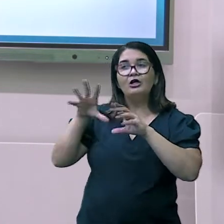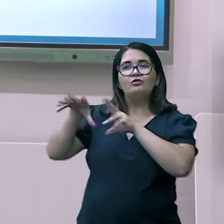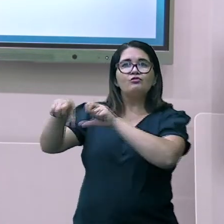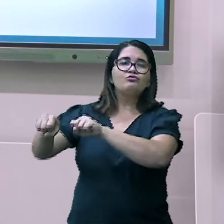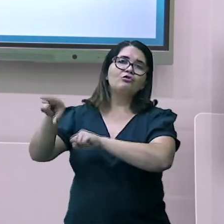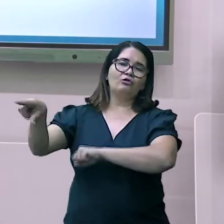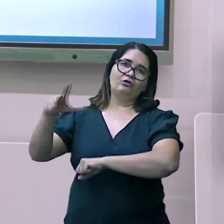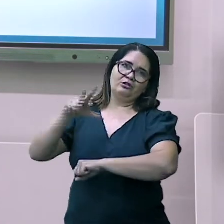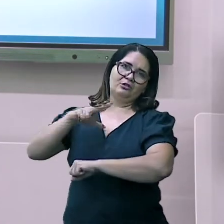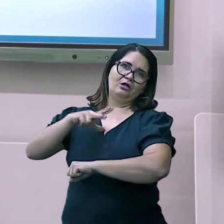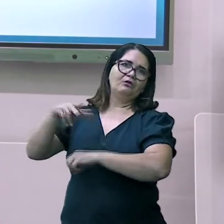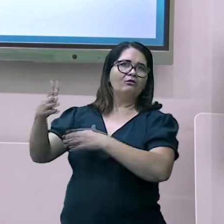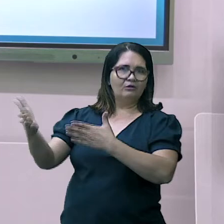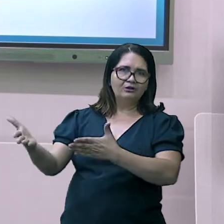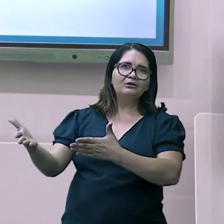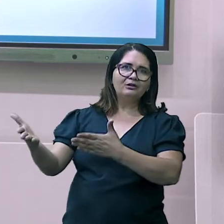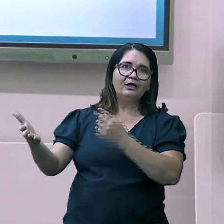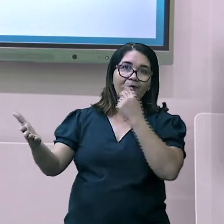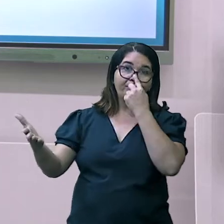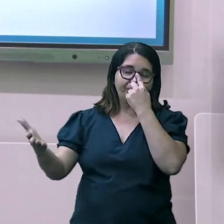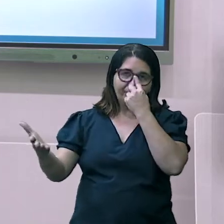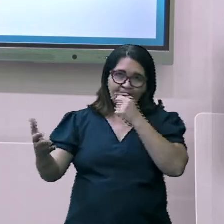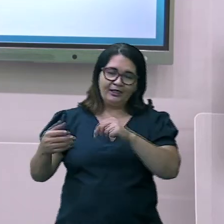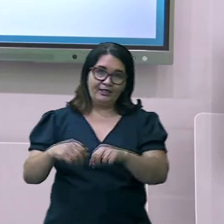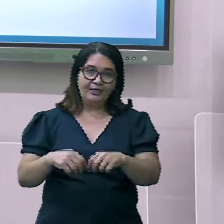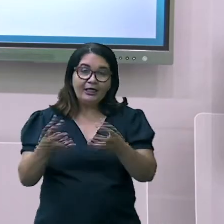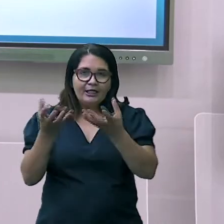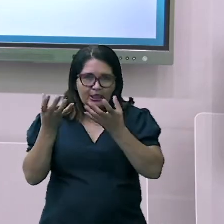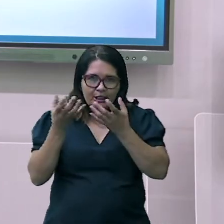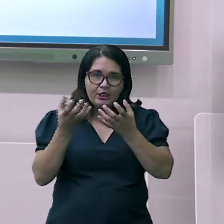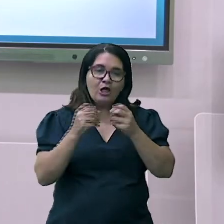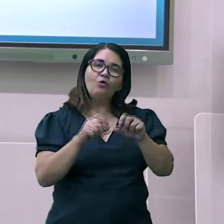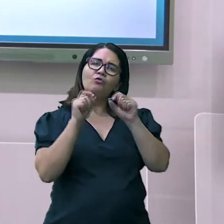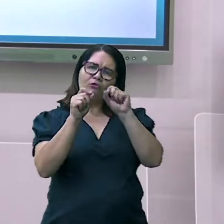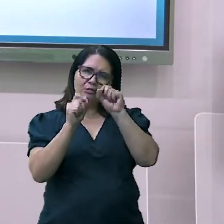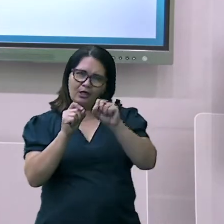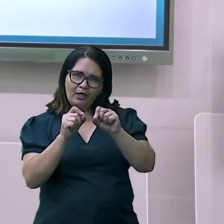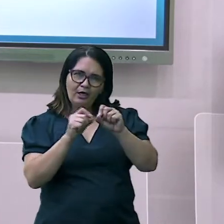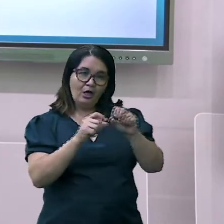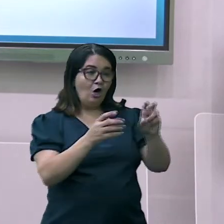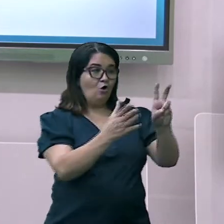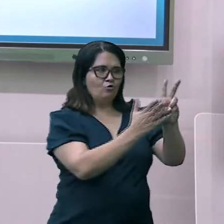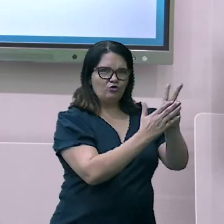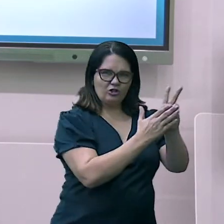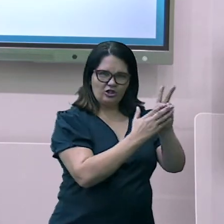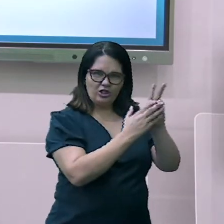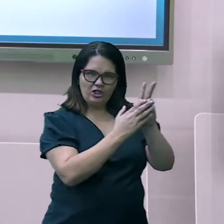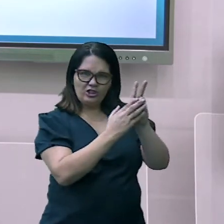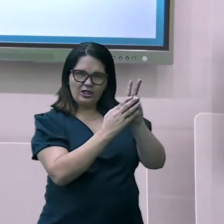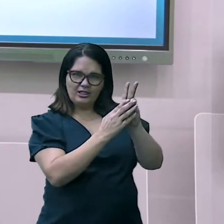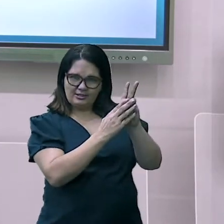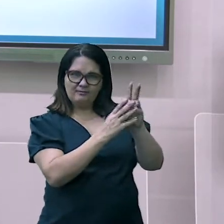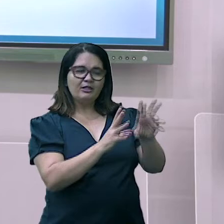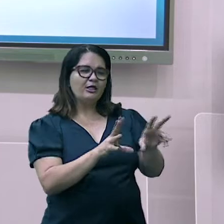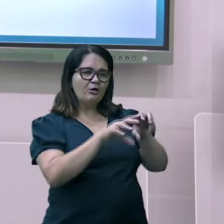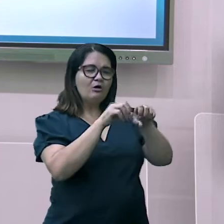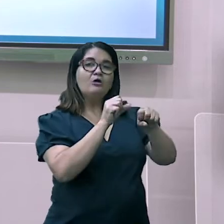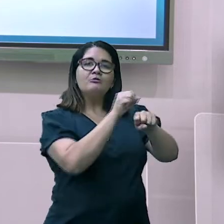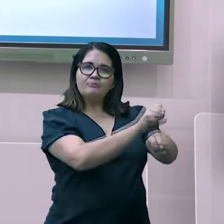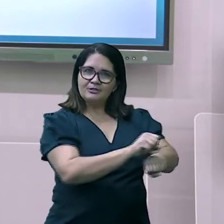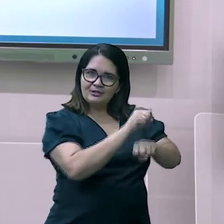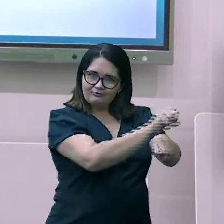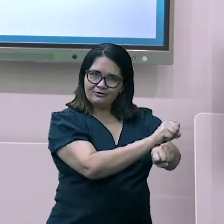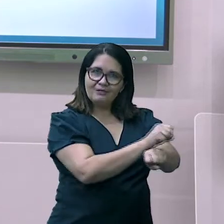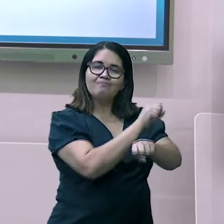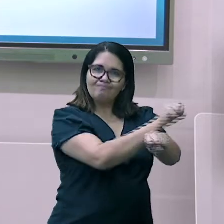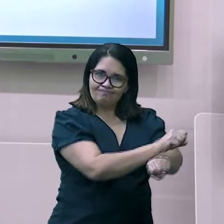nativos a saírem dos seus locais de origem. Desde então, os povos indígenas remanescentes